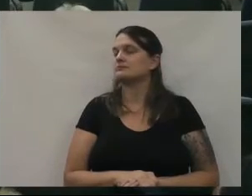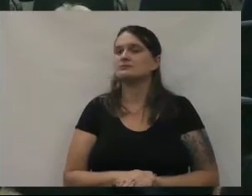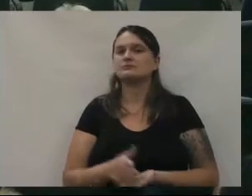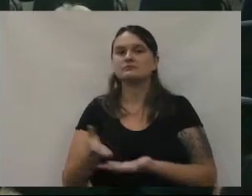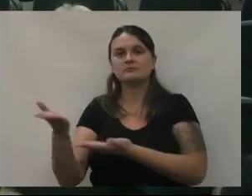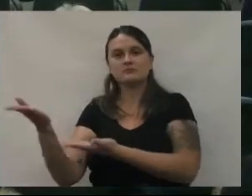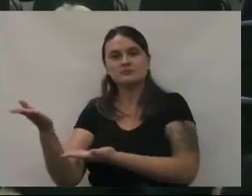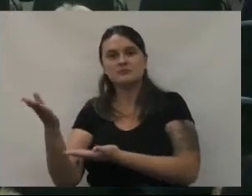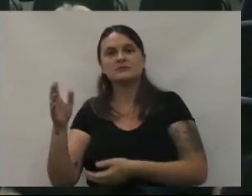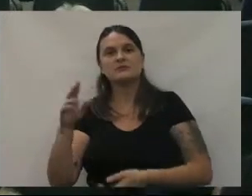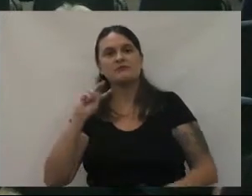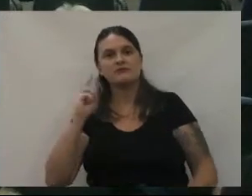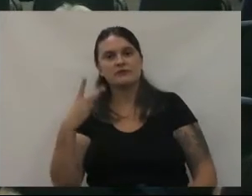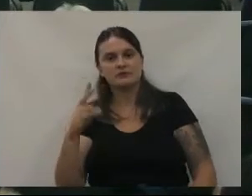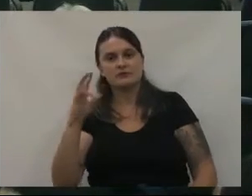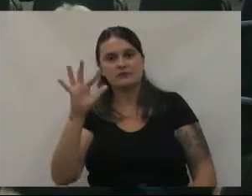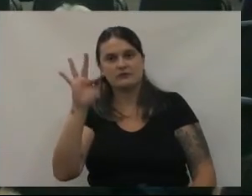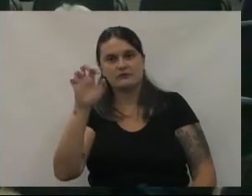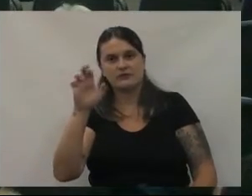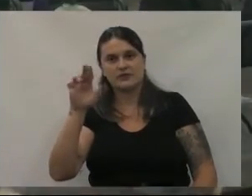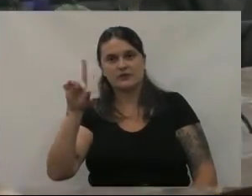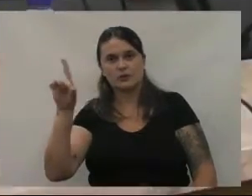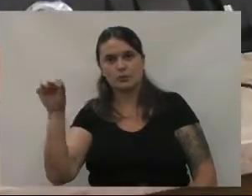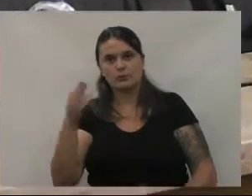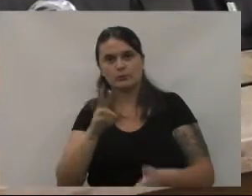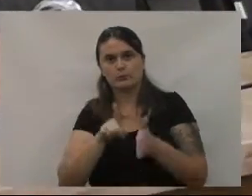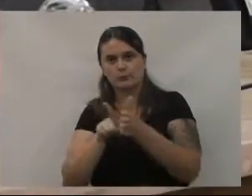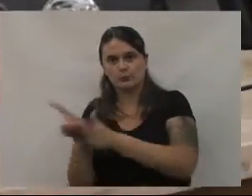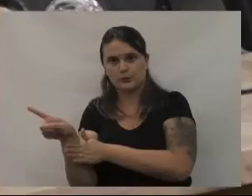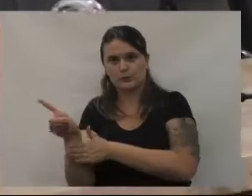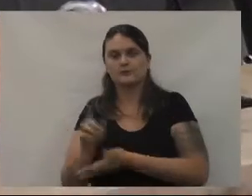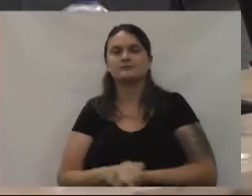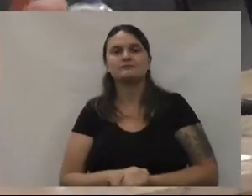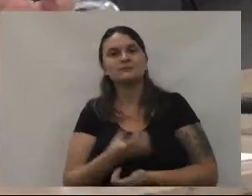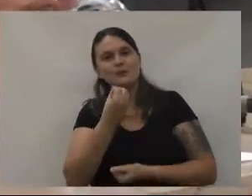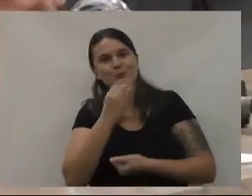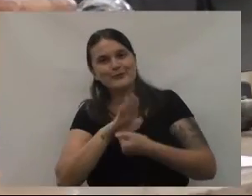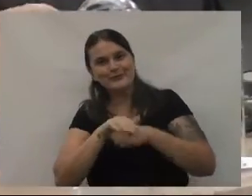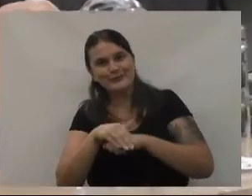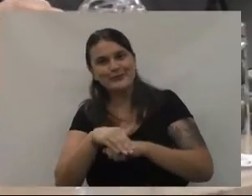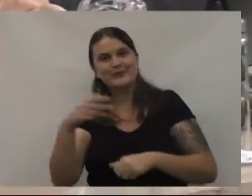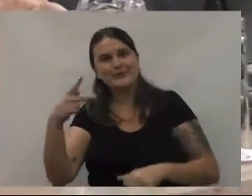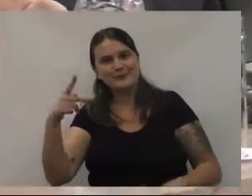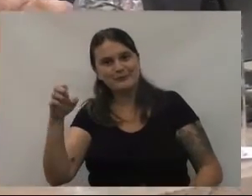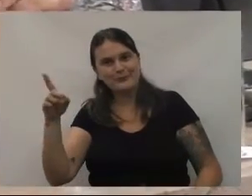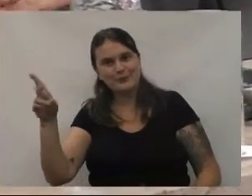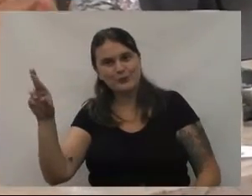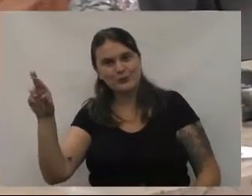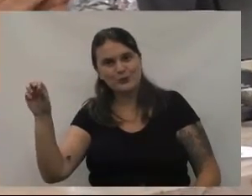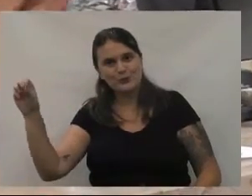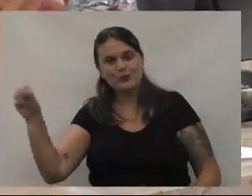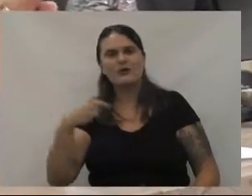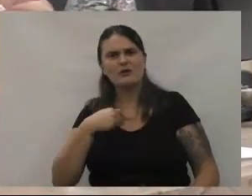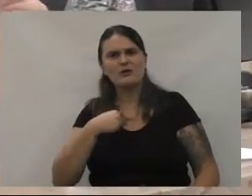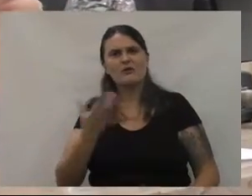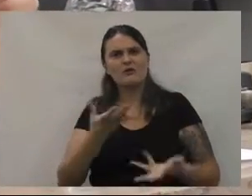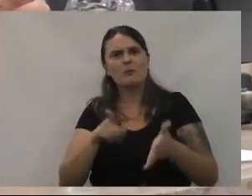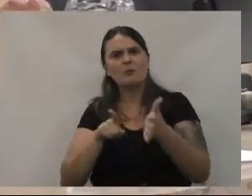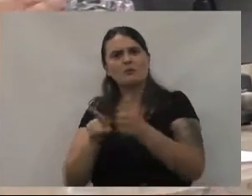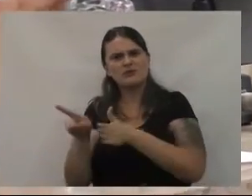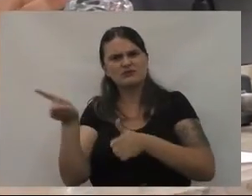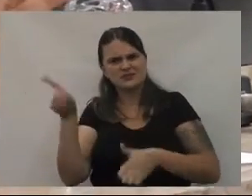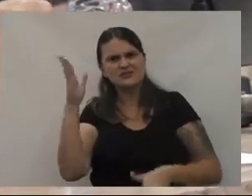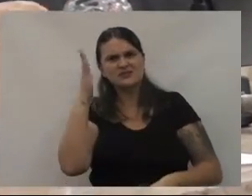Com a palavra, o vereador Vier. Boa noite, senhor Pedroso. Boa noite. Eu gostaria de perguntar se o senhor